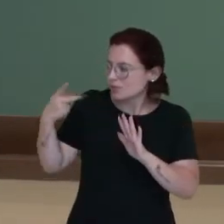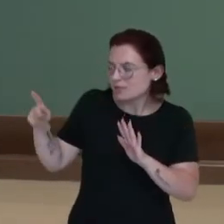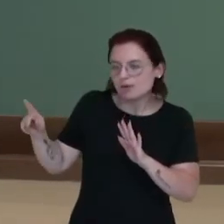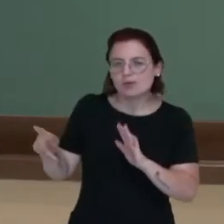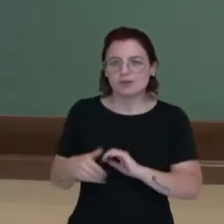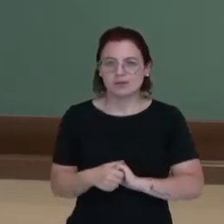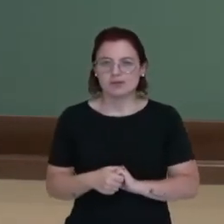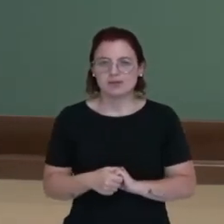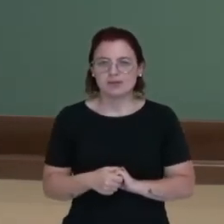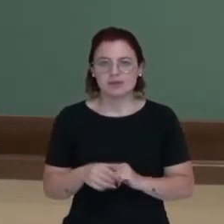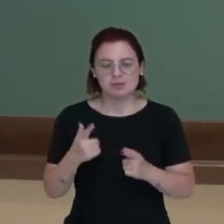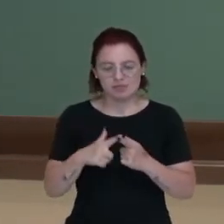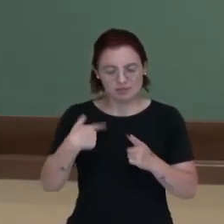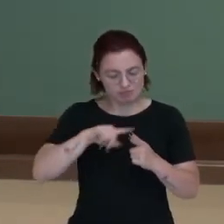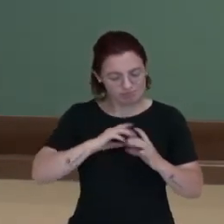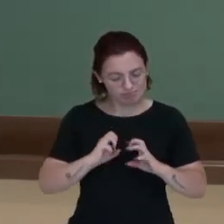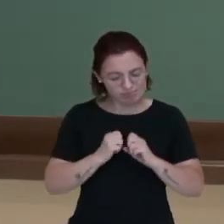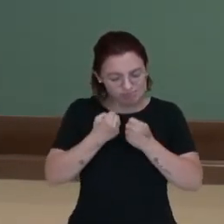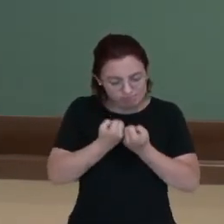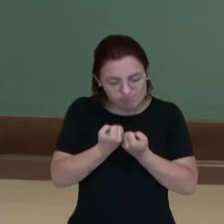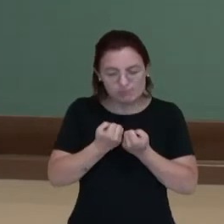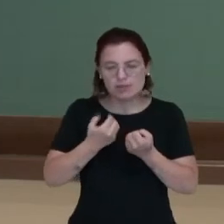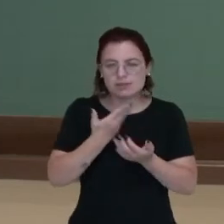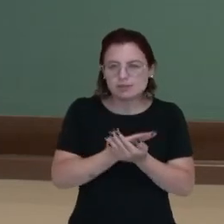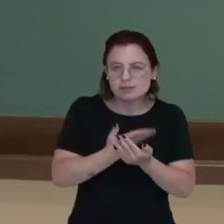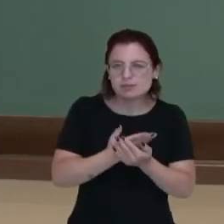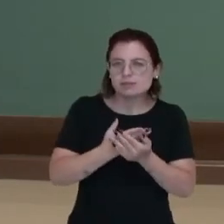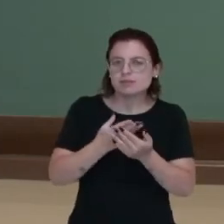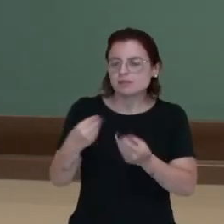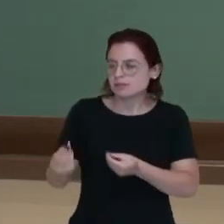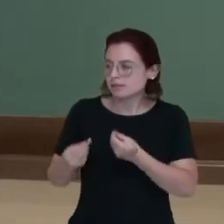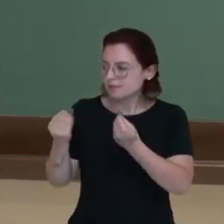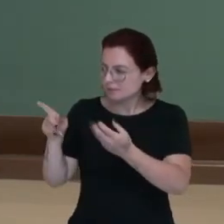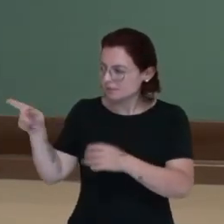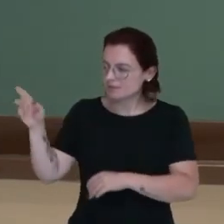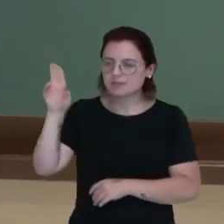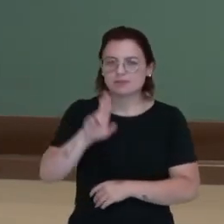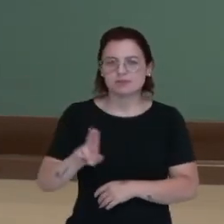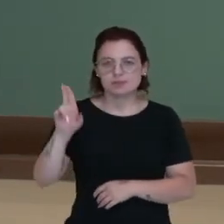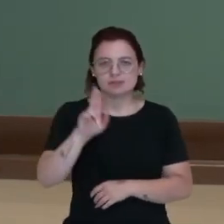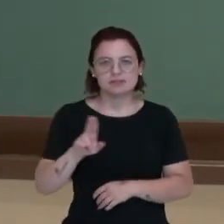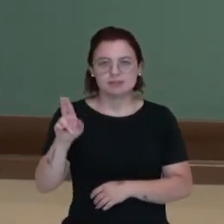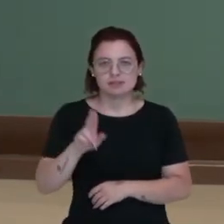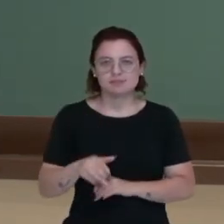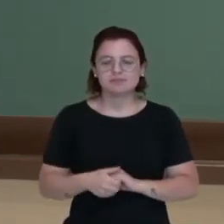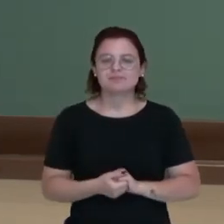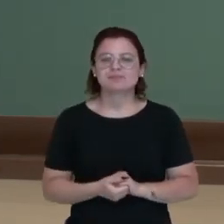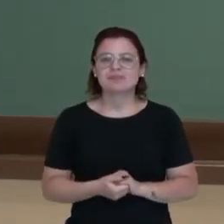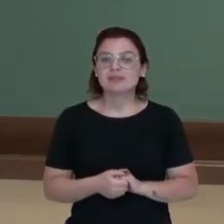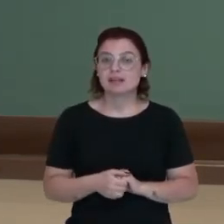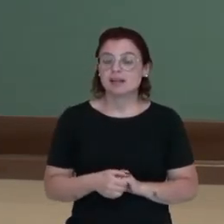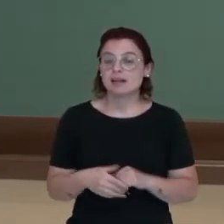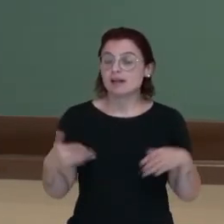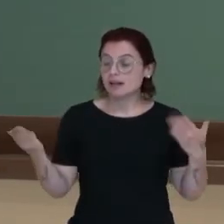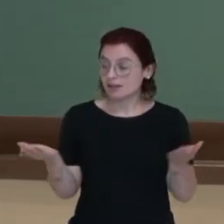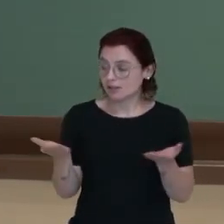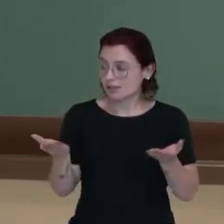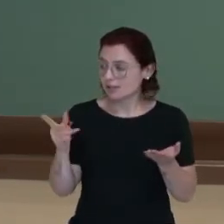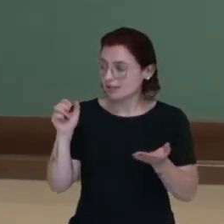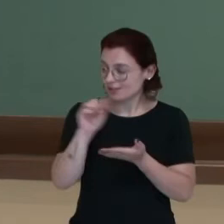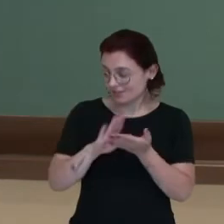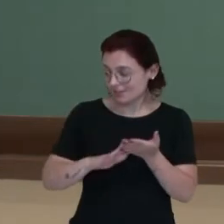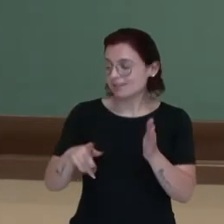aqui é feito com dedicação, com aplicação para você. E essa atividade não